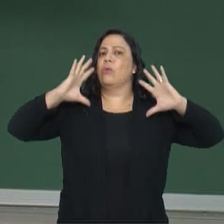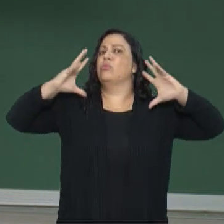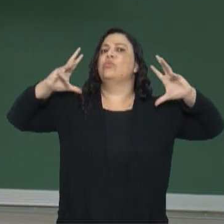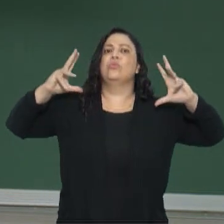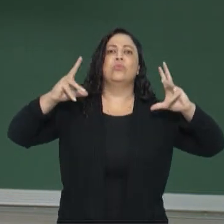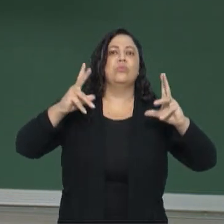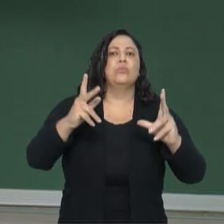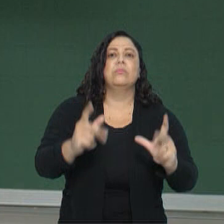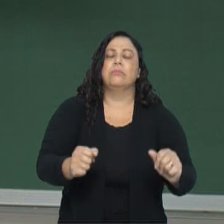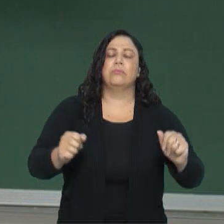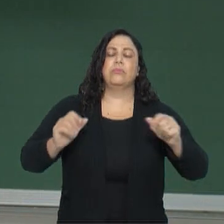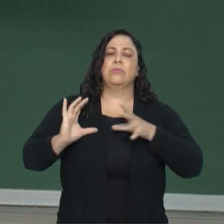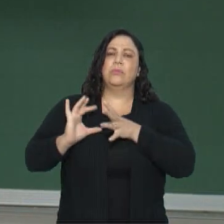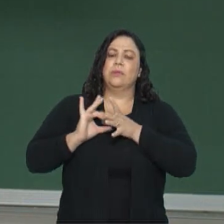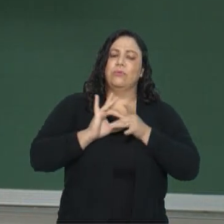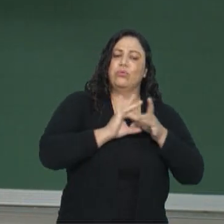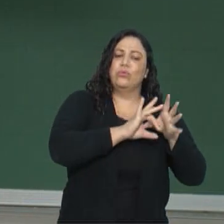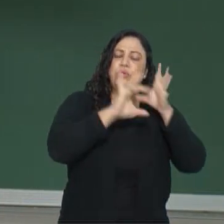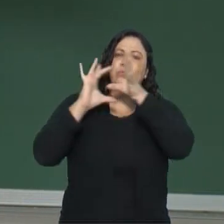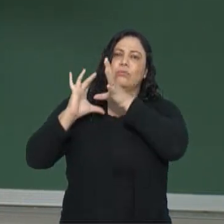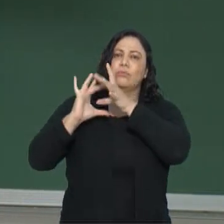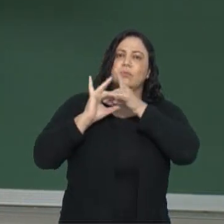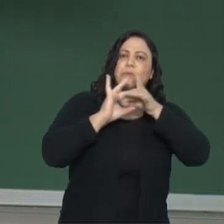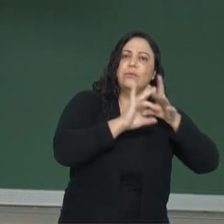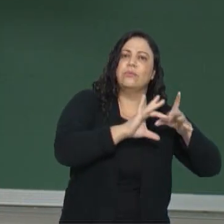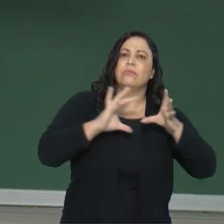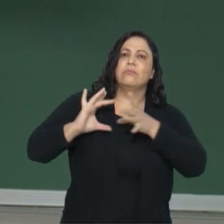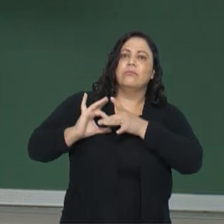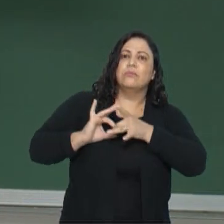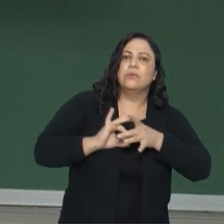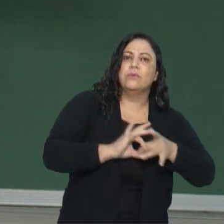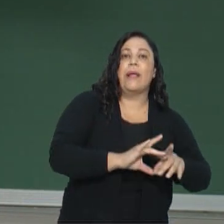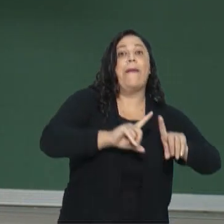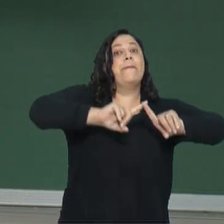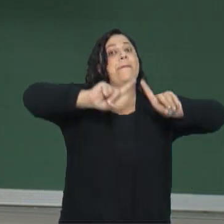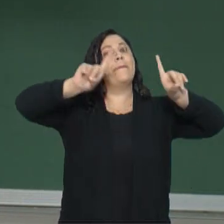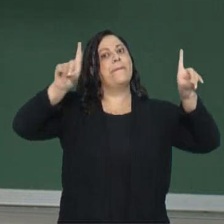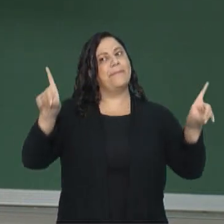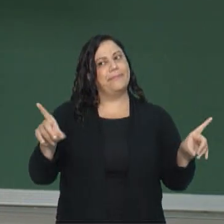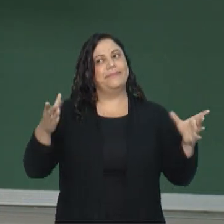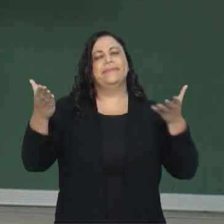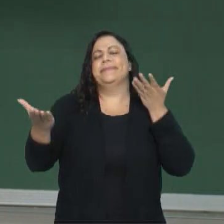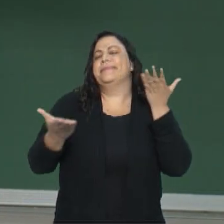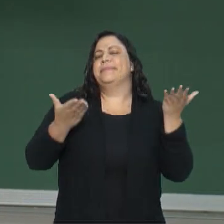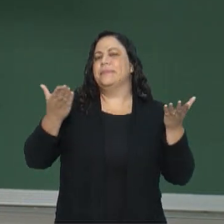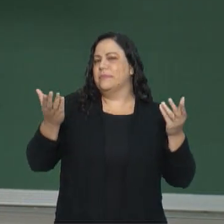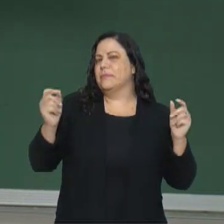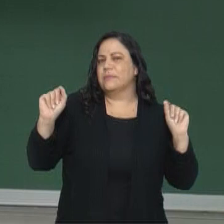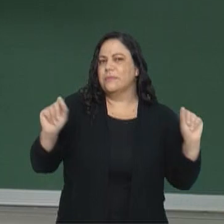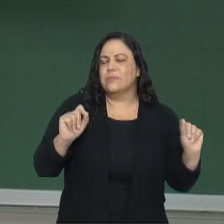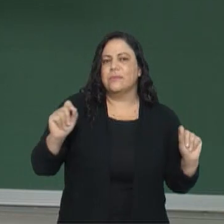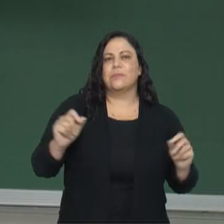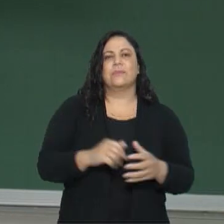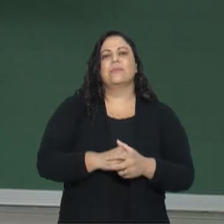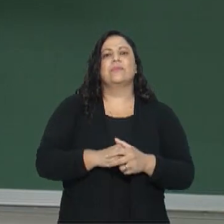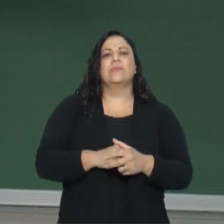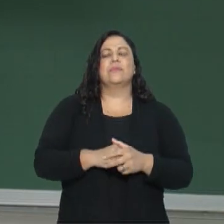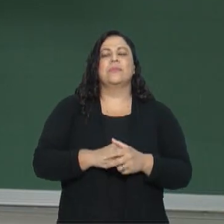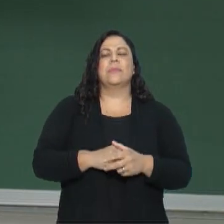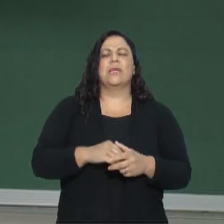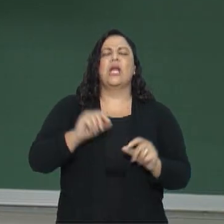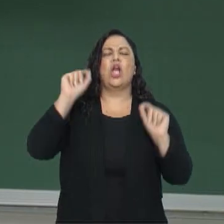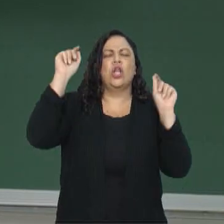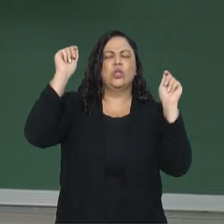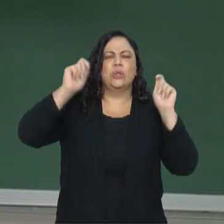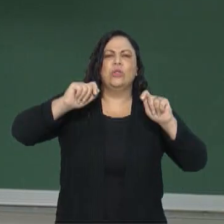forma mais harmoniosa possível. Porém, o que eu trago para vocês? Ilusões de ótica. Você já